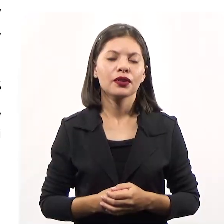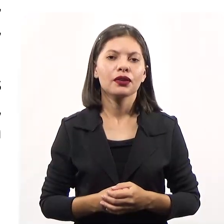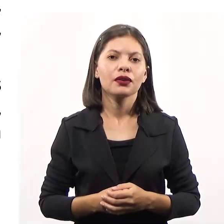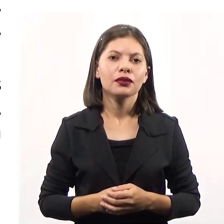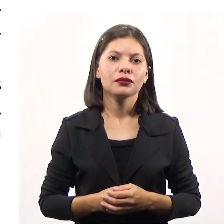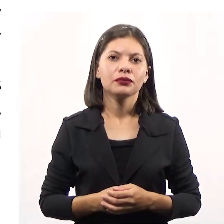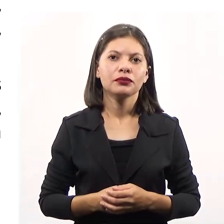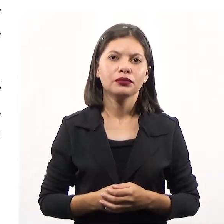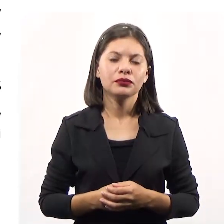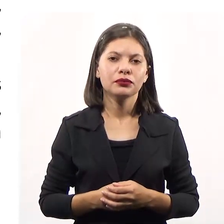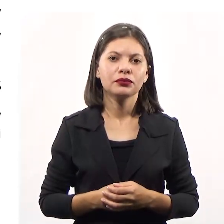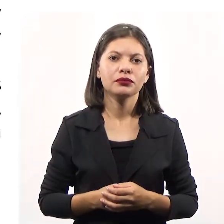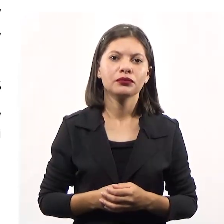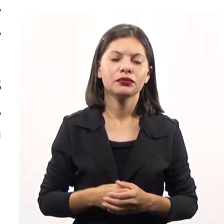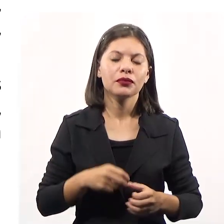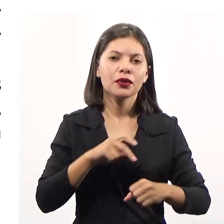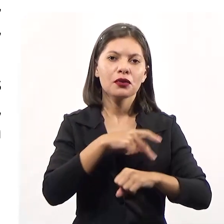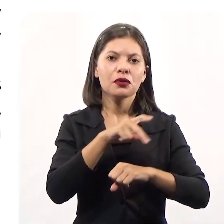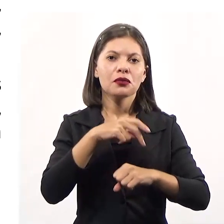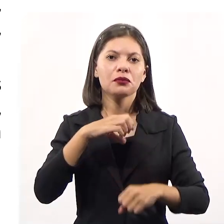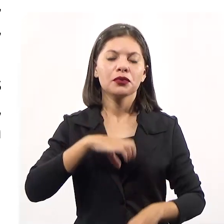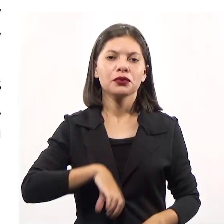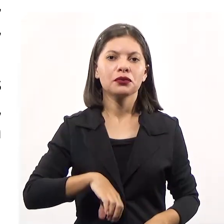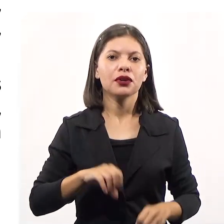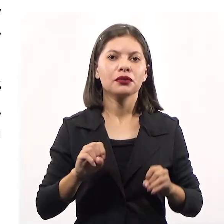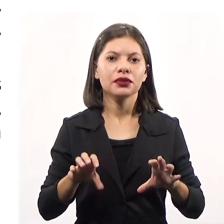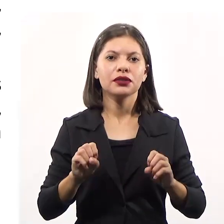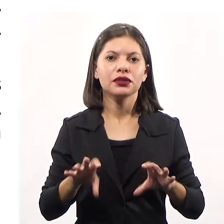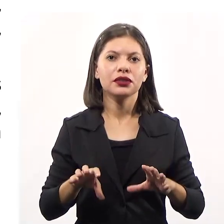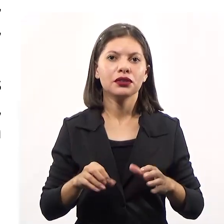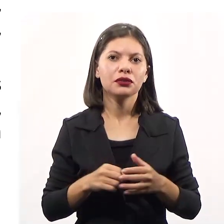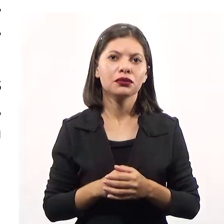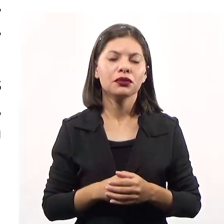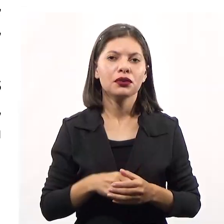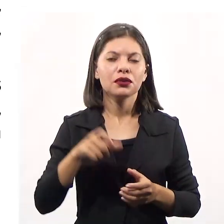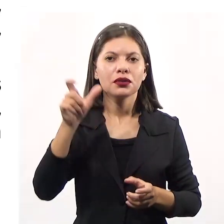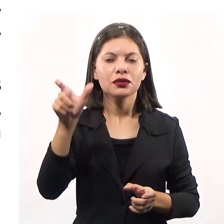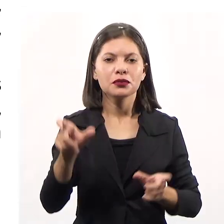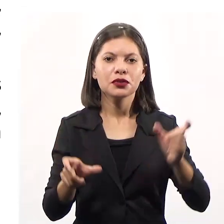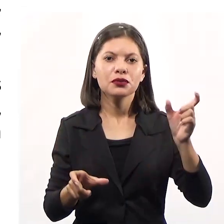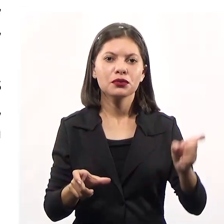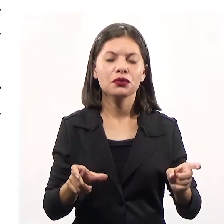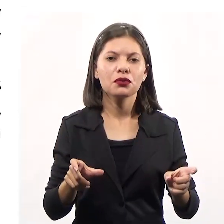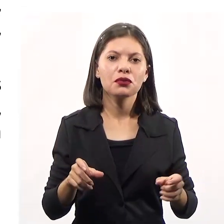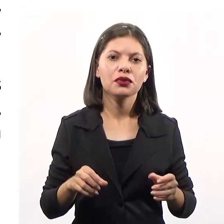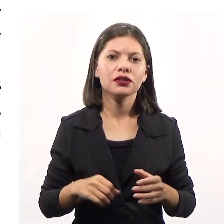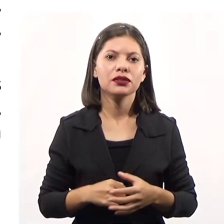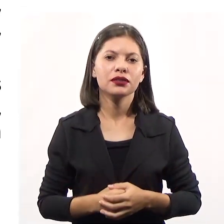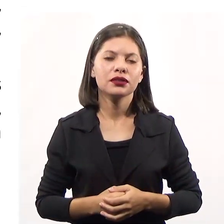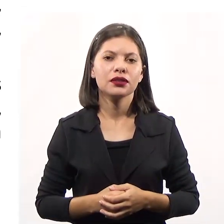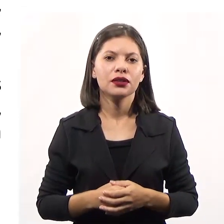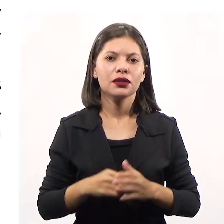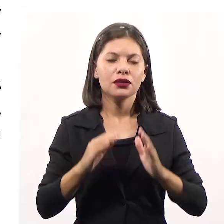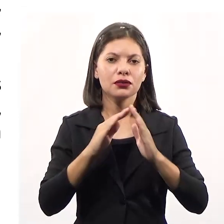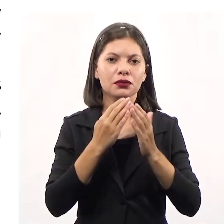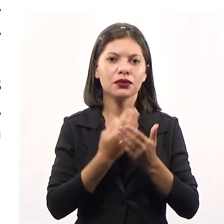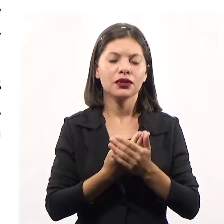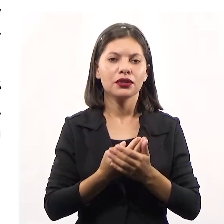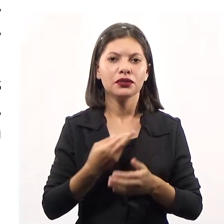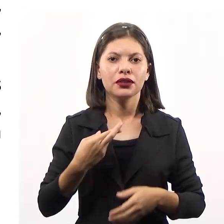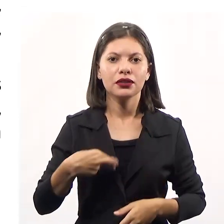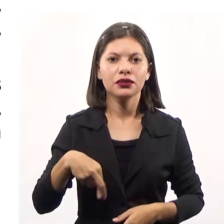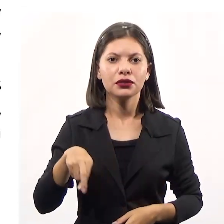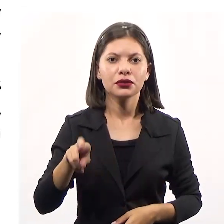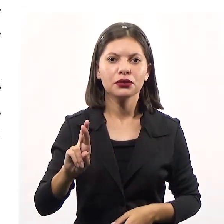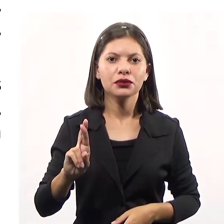Portugal pretendia substituir o ensino humanista praticado nos colégios religiosos por um ensino laico,